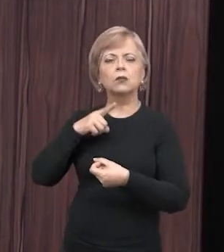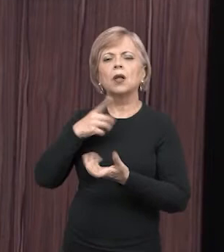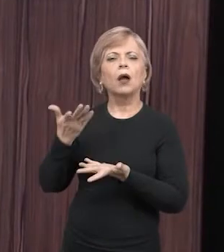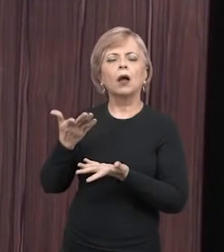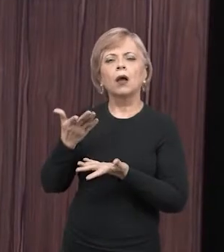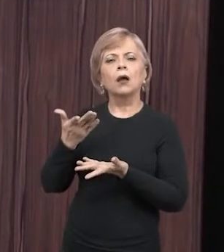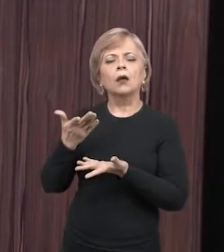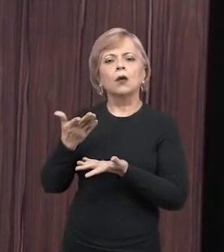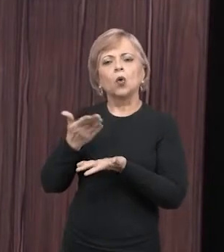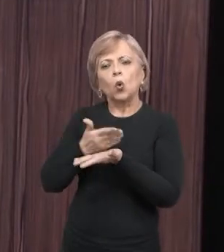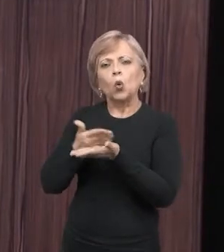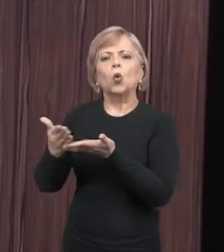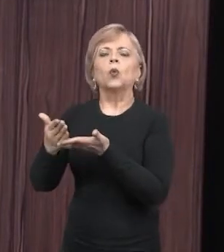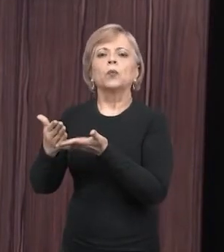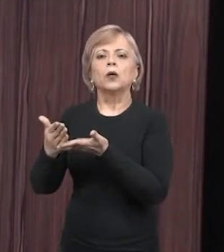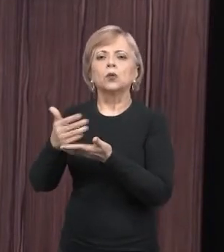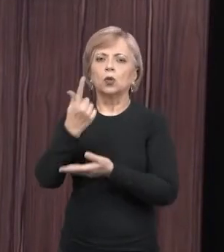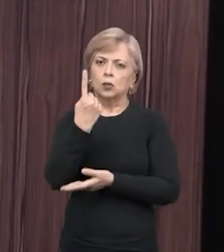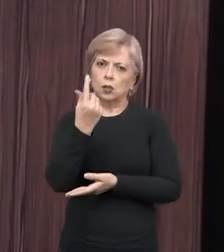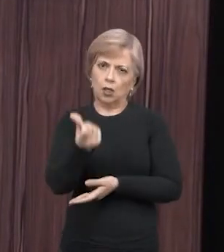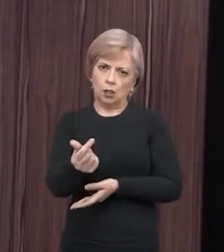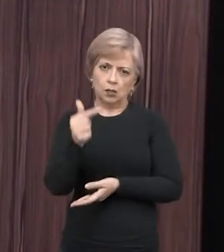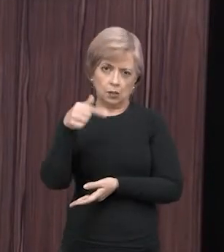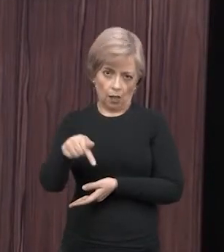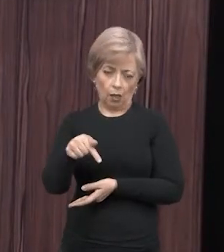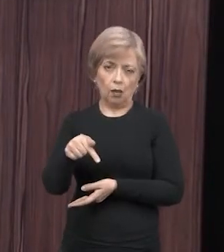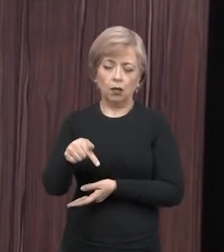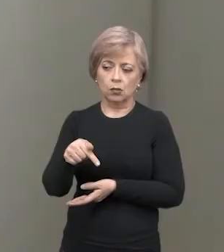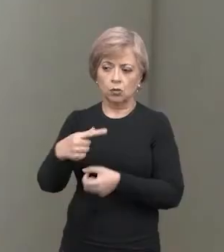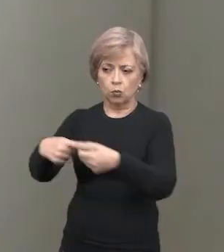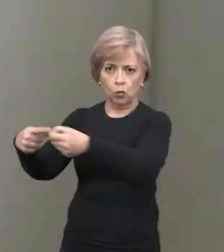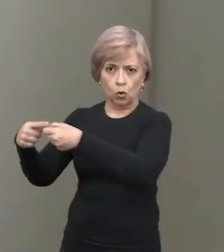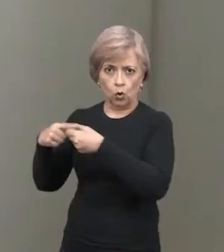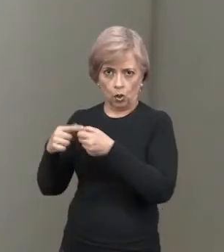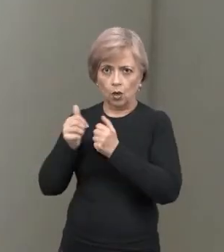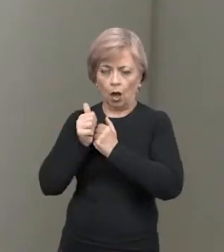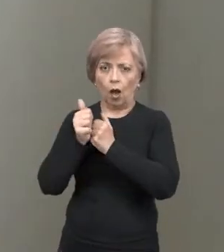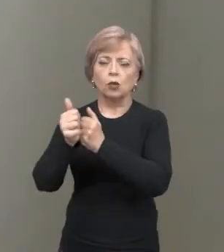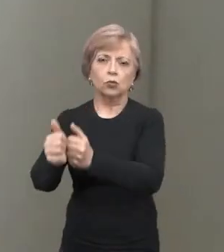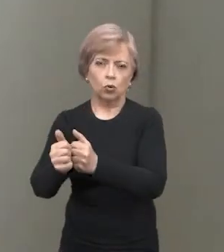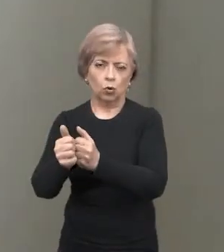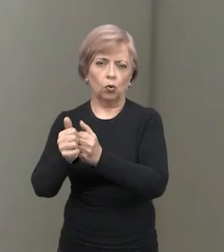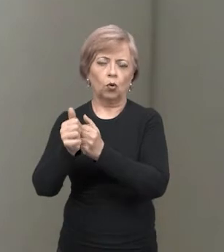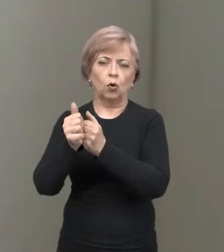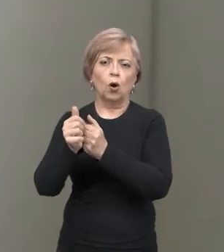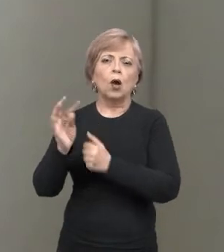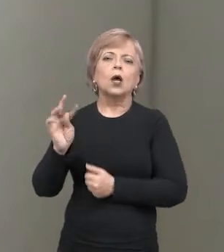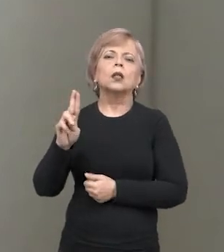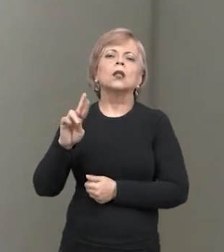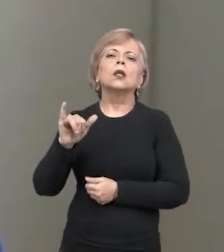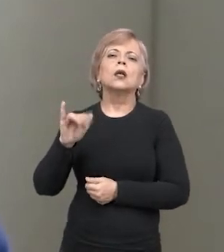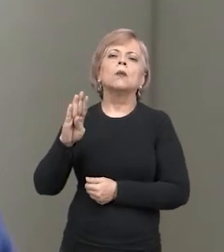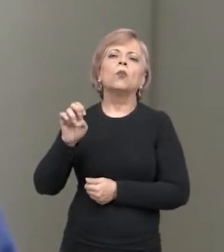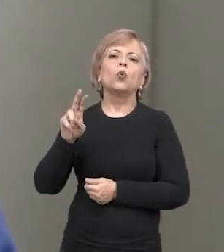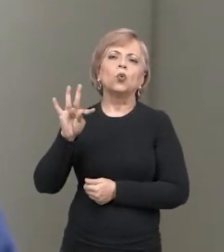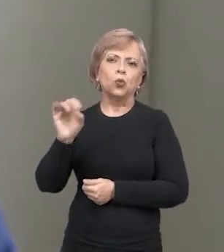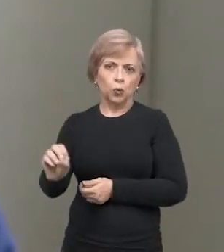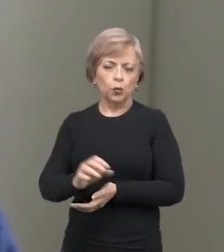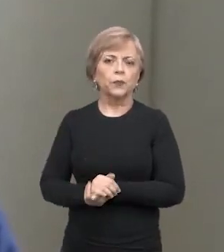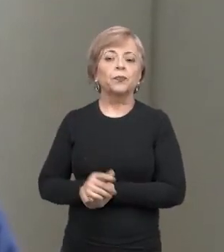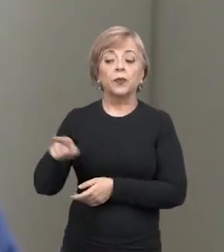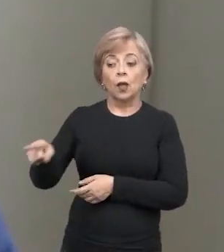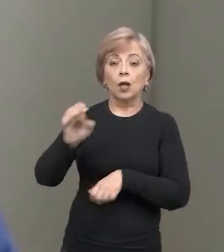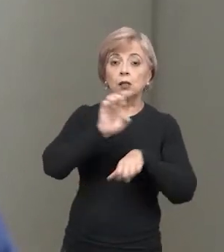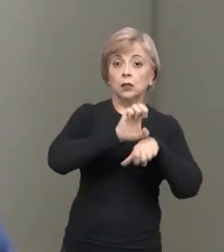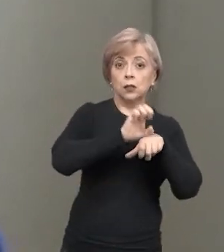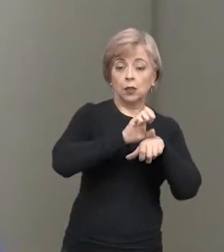torno de 17 inquéritos civis que acompanham a política tributária dos respectivos entes. No estado